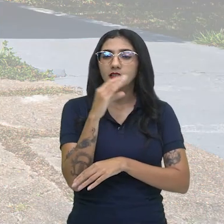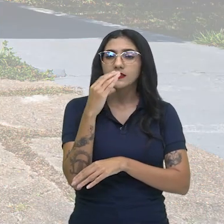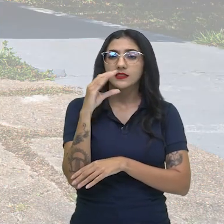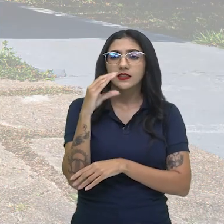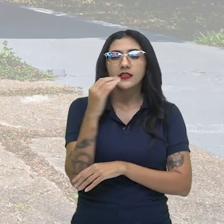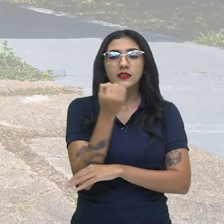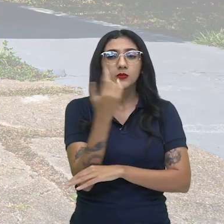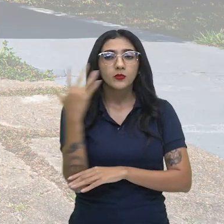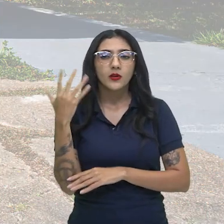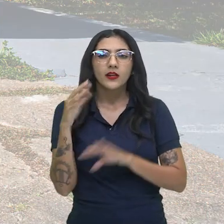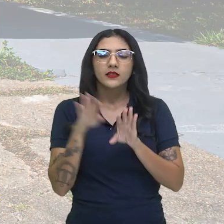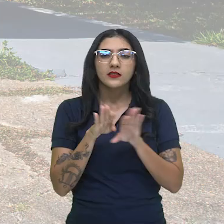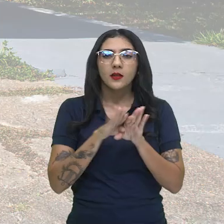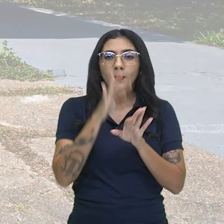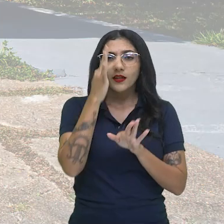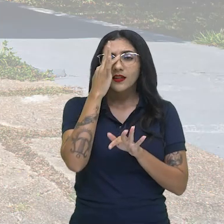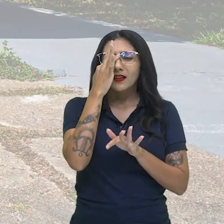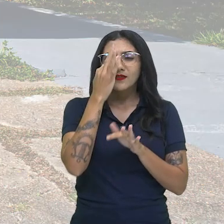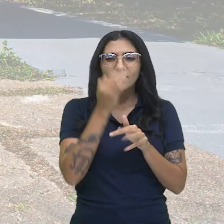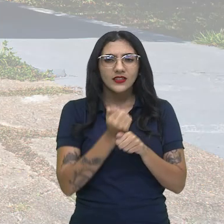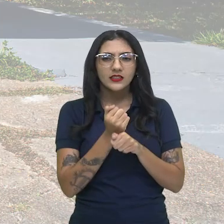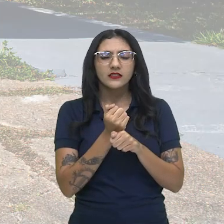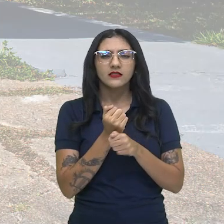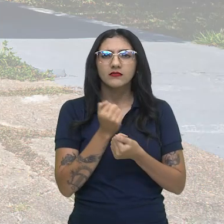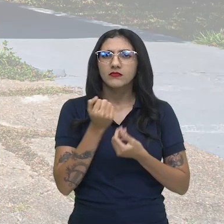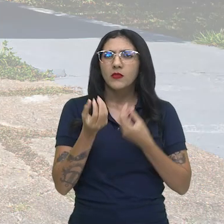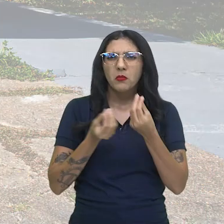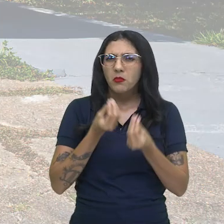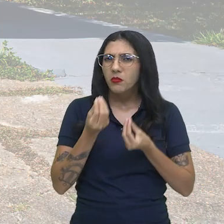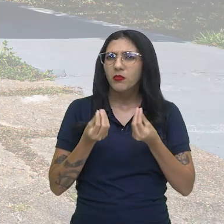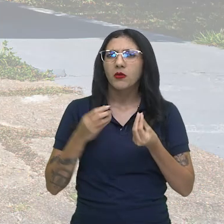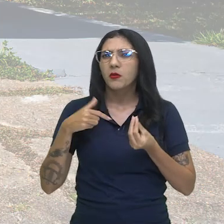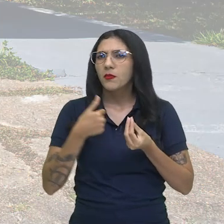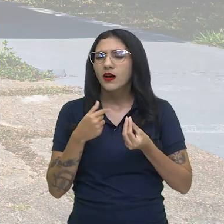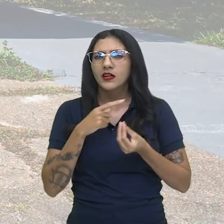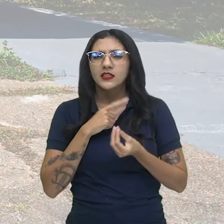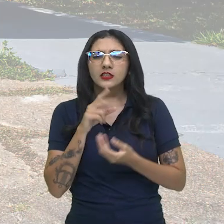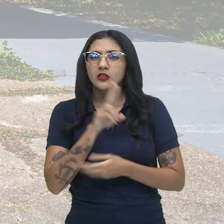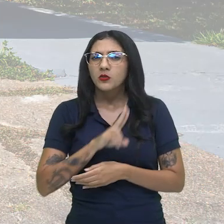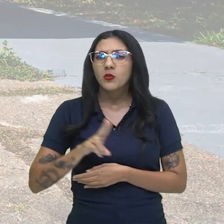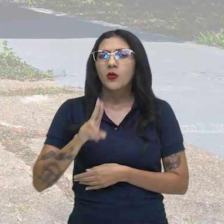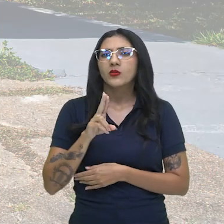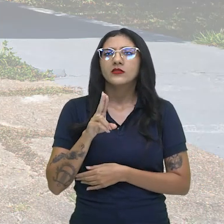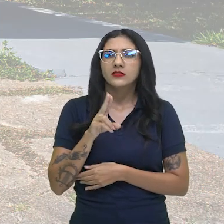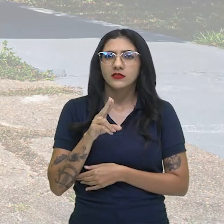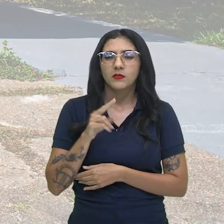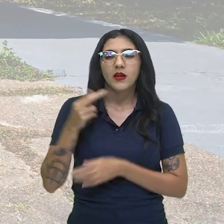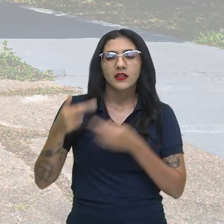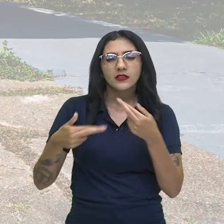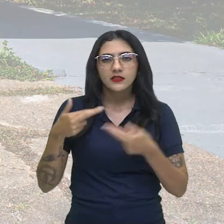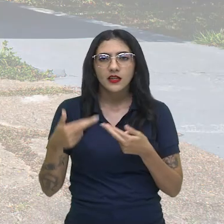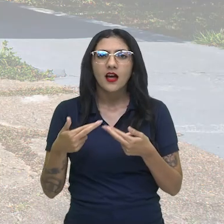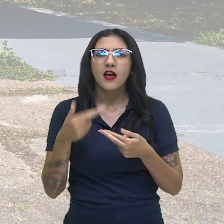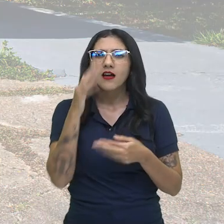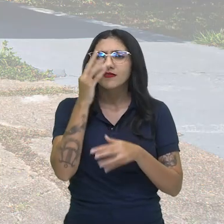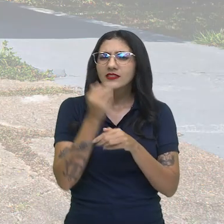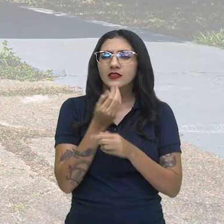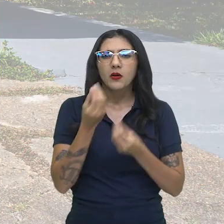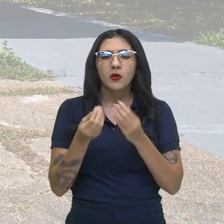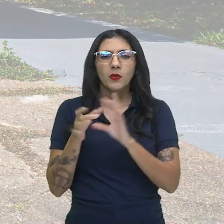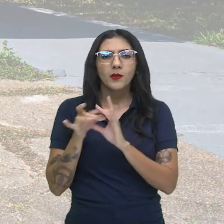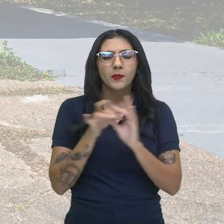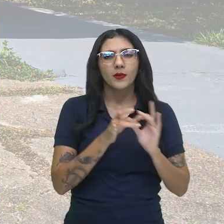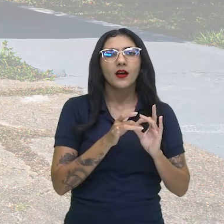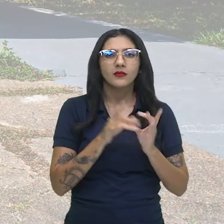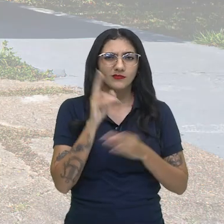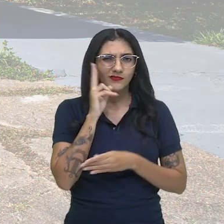né? Como é que a gente usa processos físicos para a reciclagem de materiais, né? A reciclagem é um dos R's